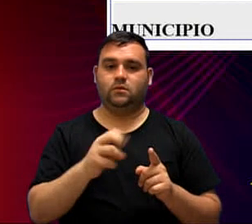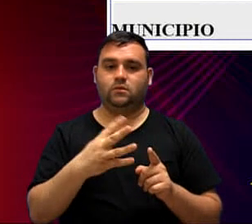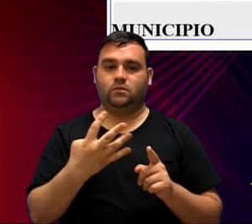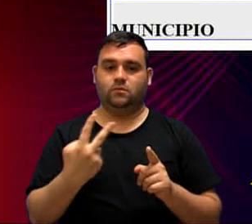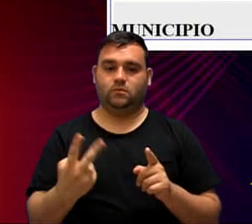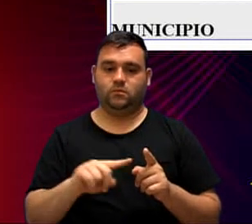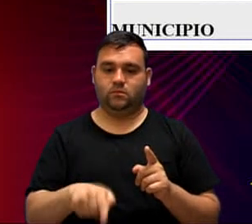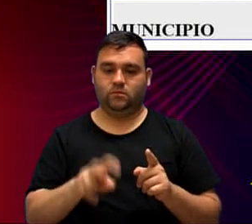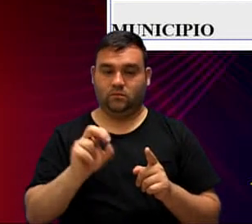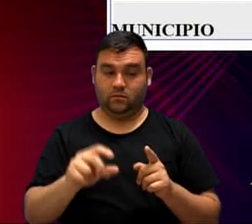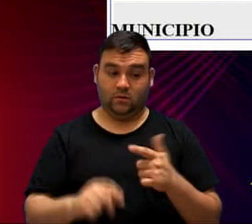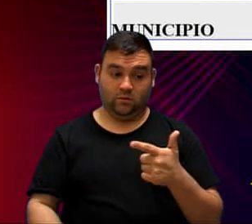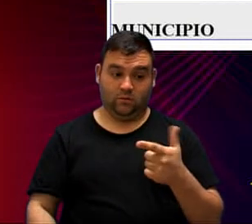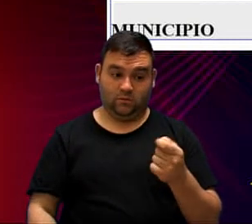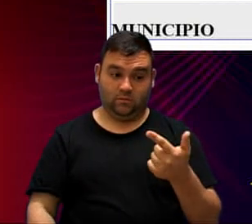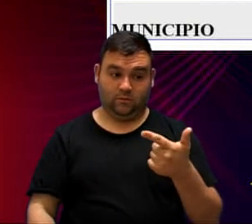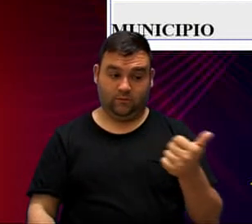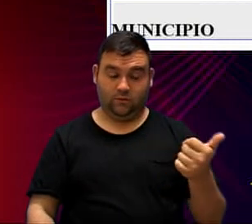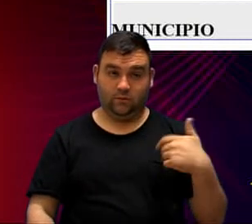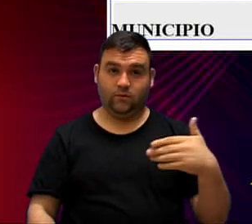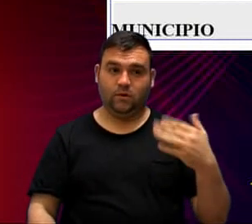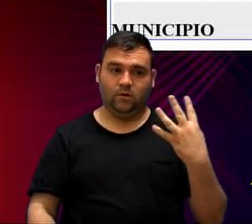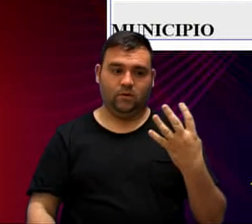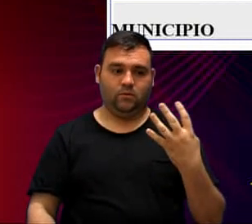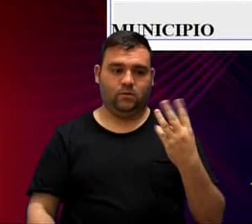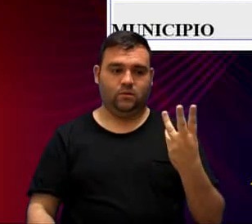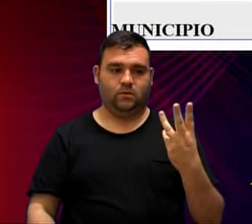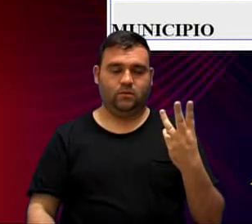336.842.50. 2021,